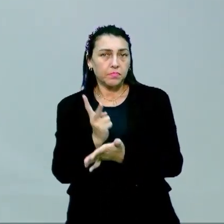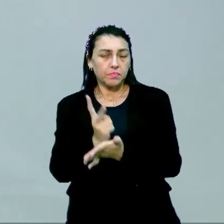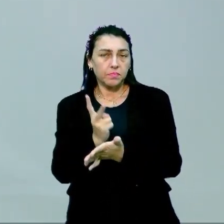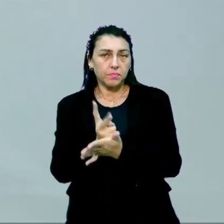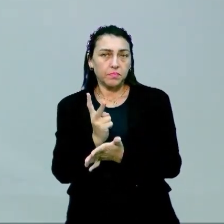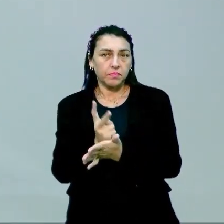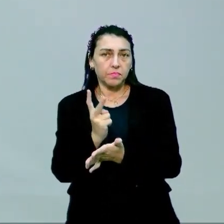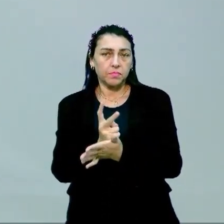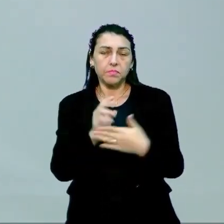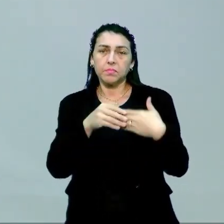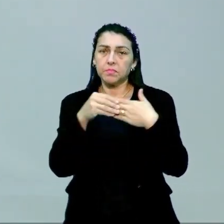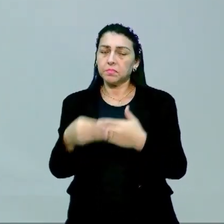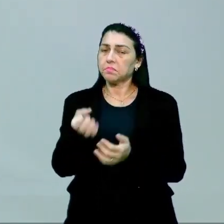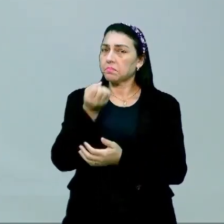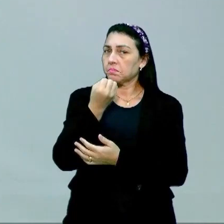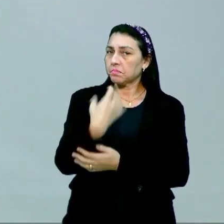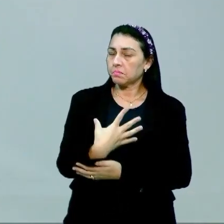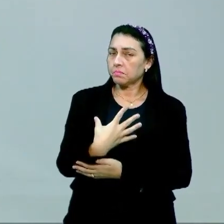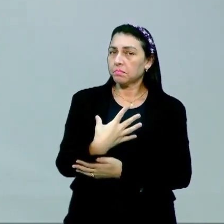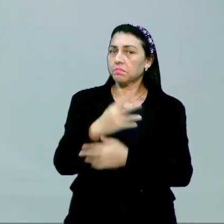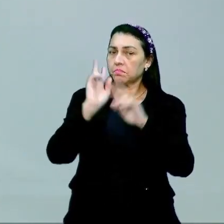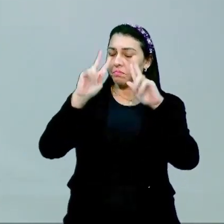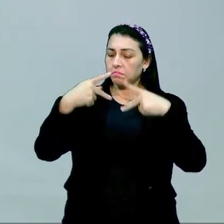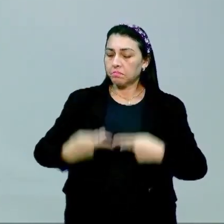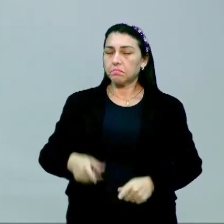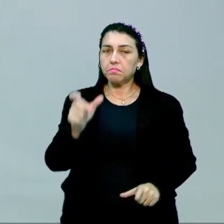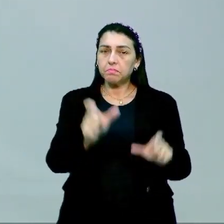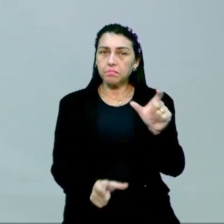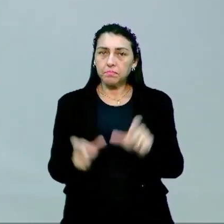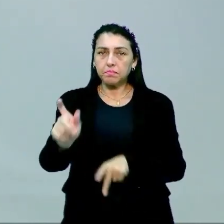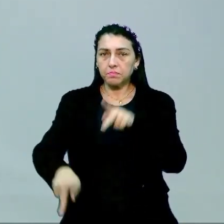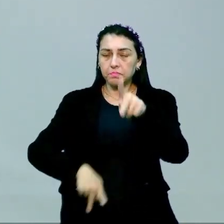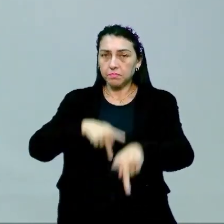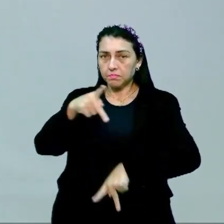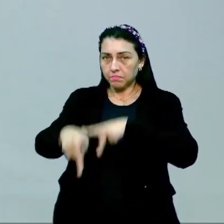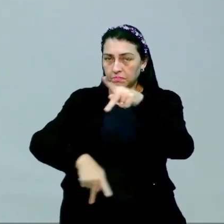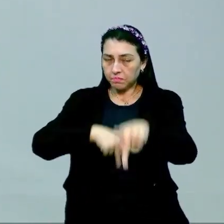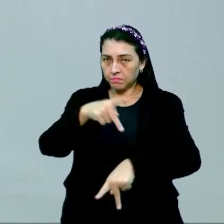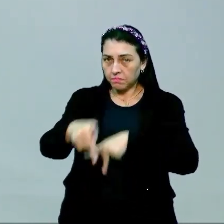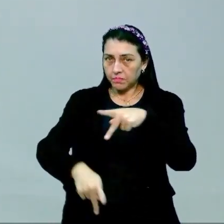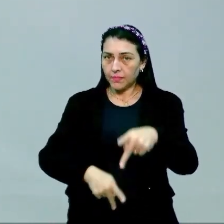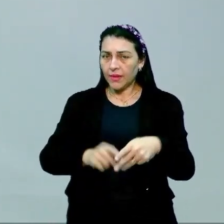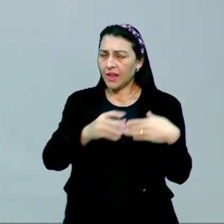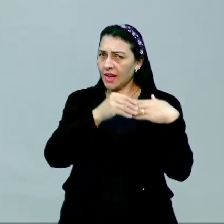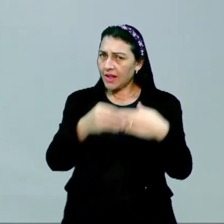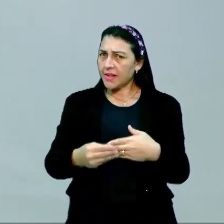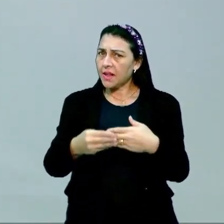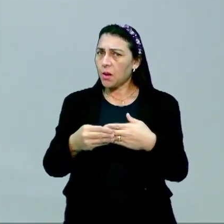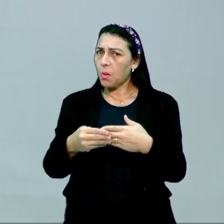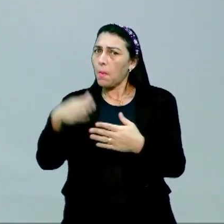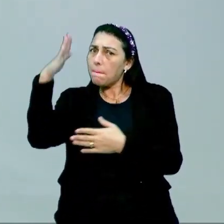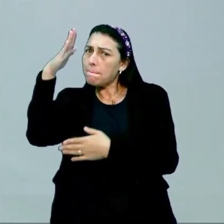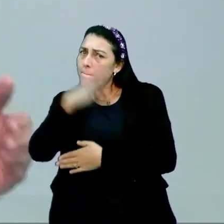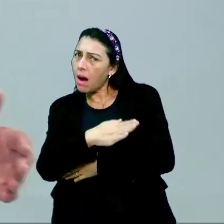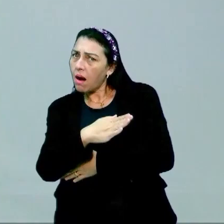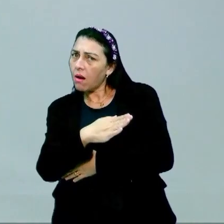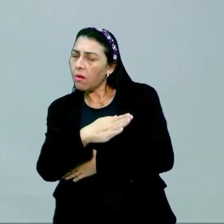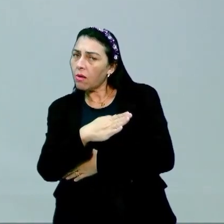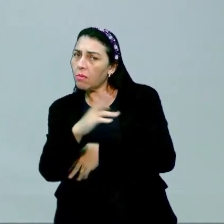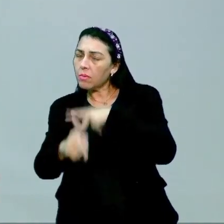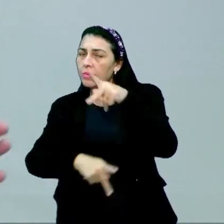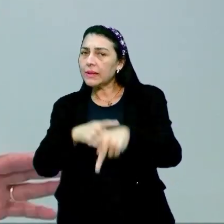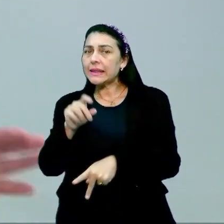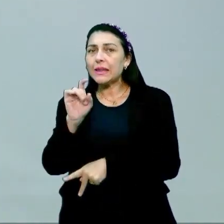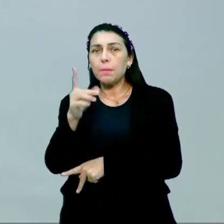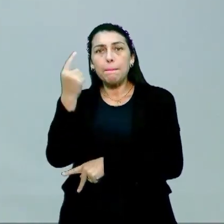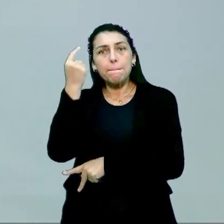sempre trazer o bem para a humanidade, aliás, trazer o mal para a humanidade, não pensem